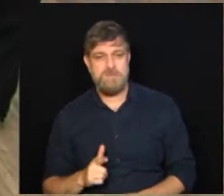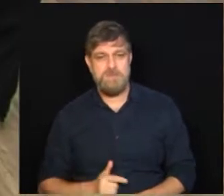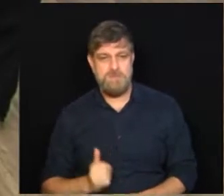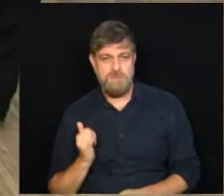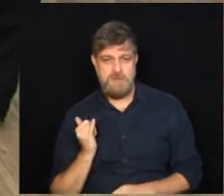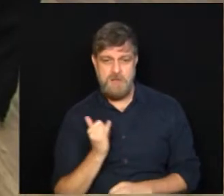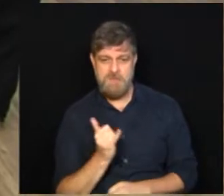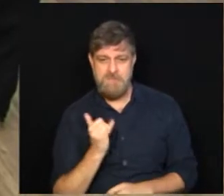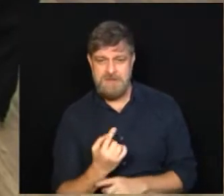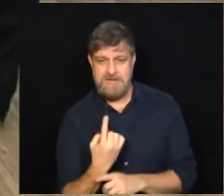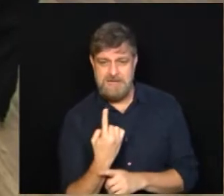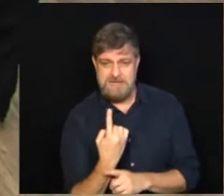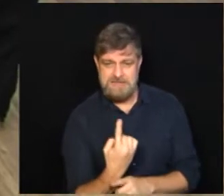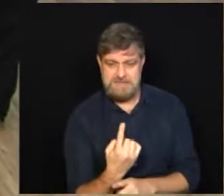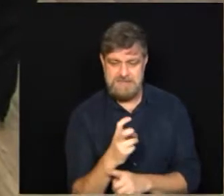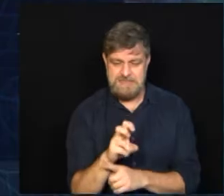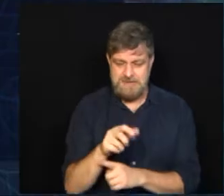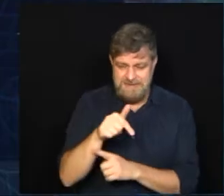aqui, olha,